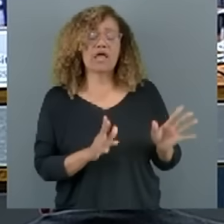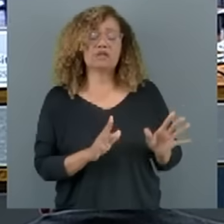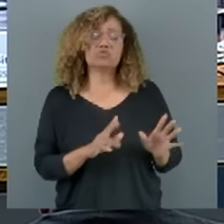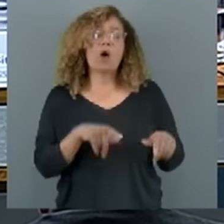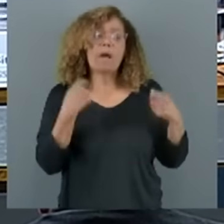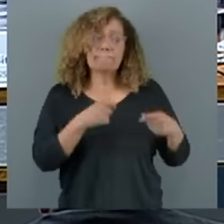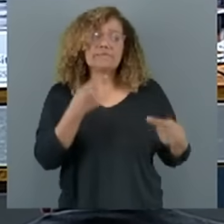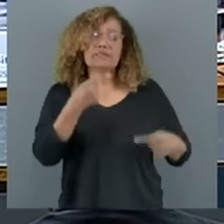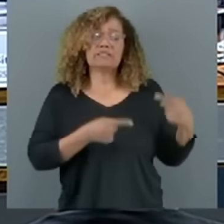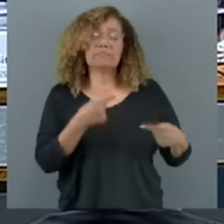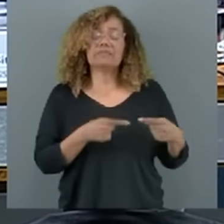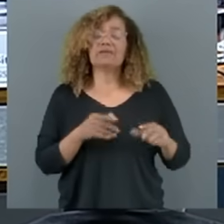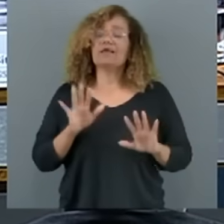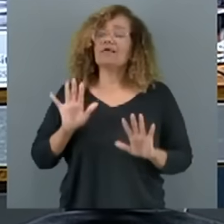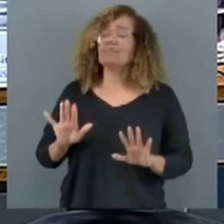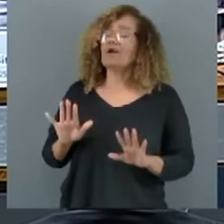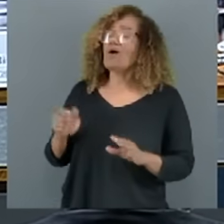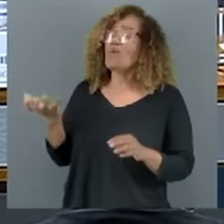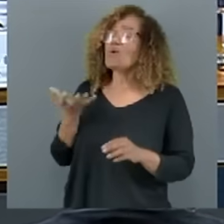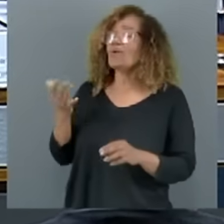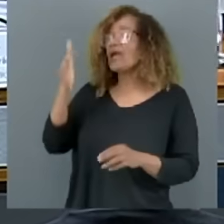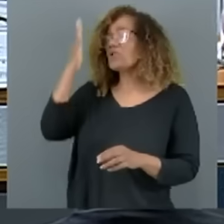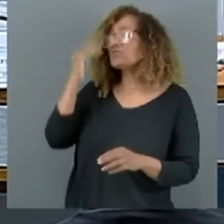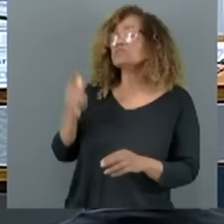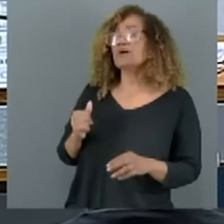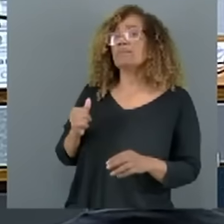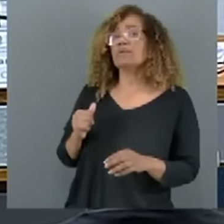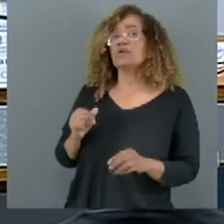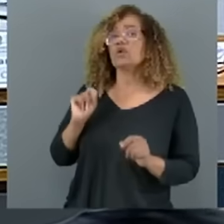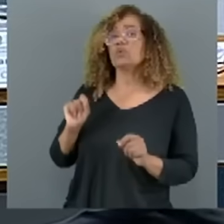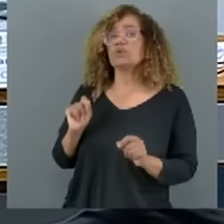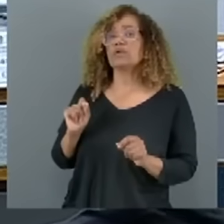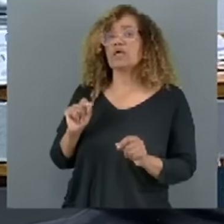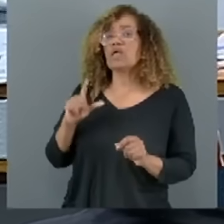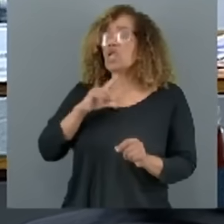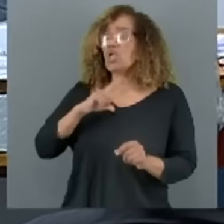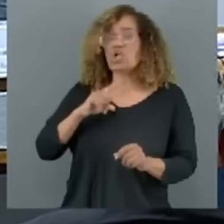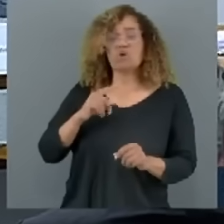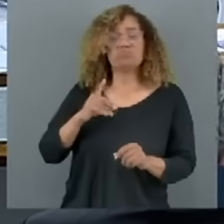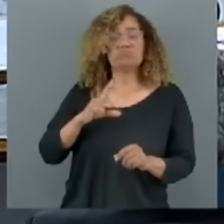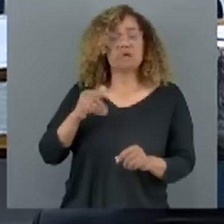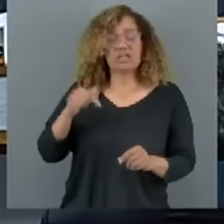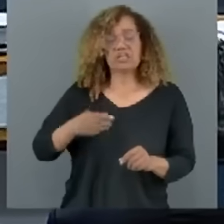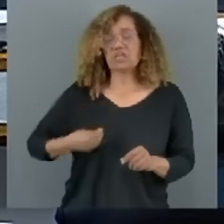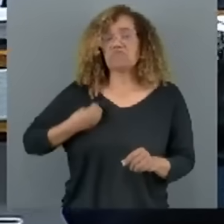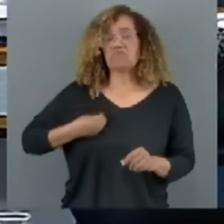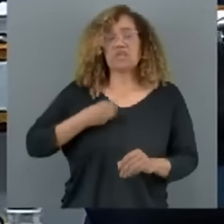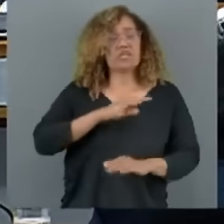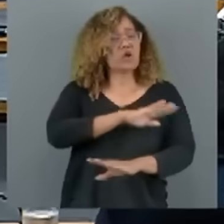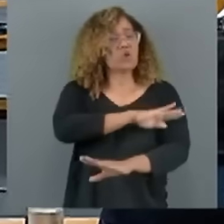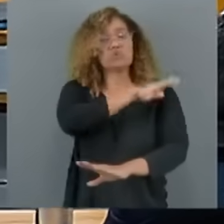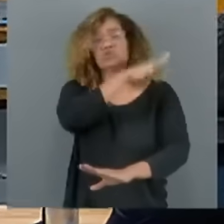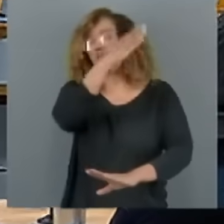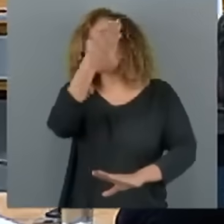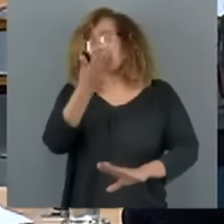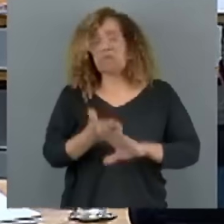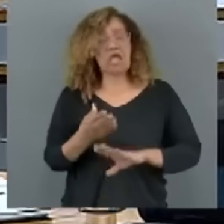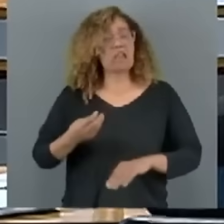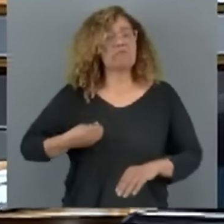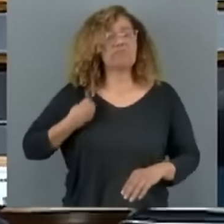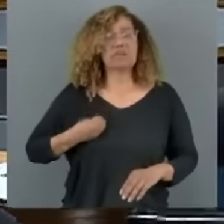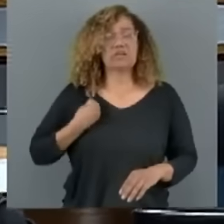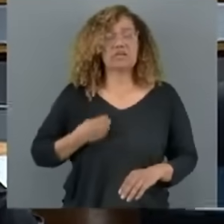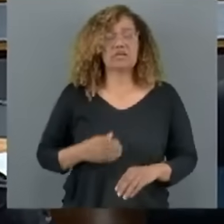precisa debater. Eu confesso a Vossa Excelência que eu tenho o dia inteiro para ficar aqui. Também, mas é assim, eu queria passar. Então, vamos lá.